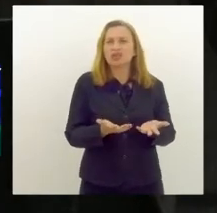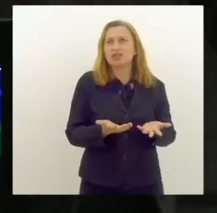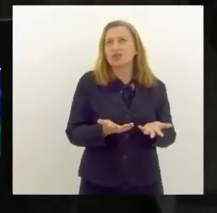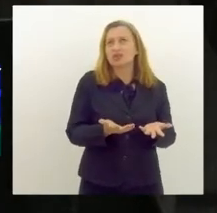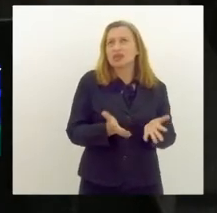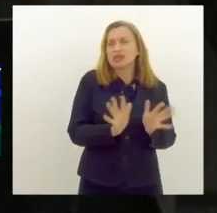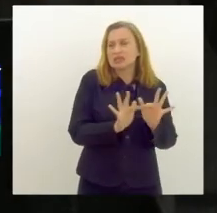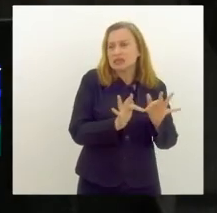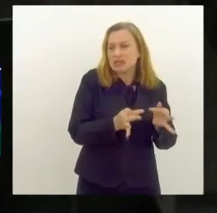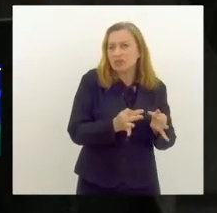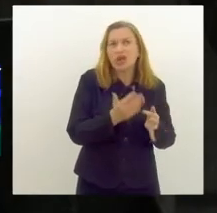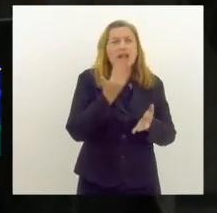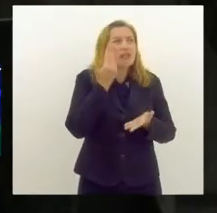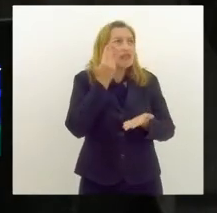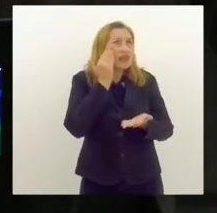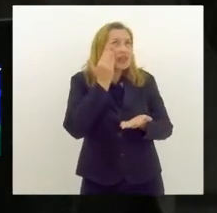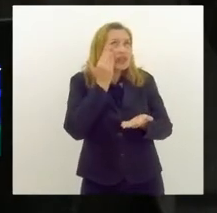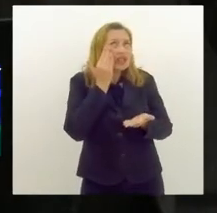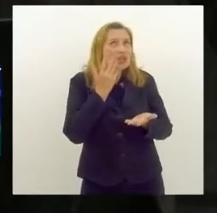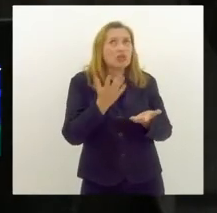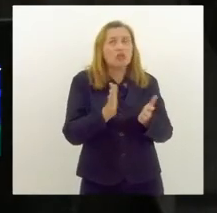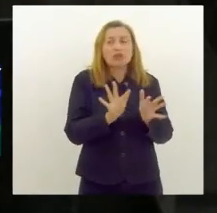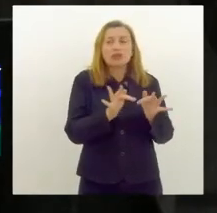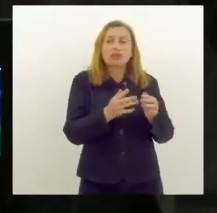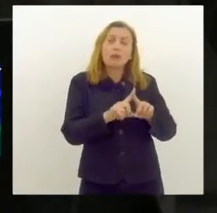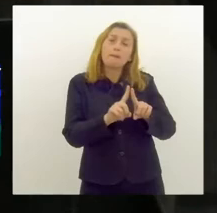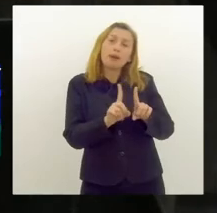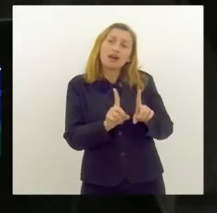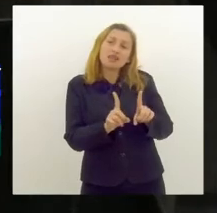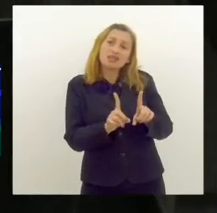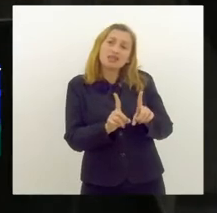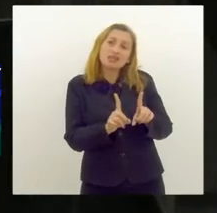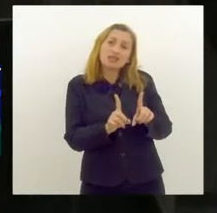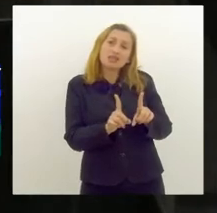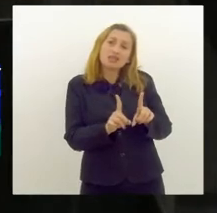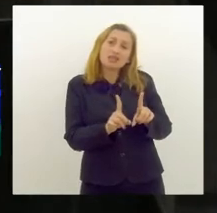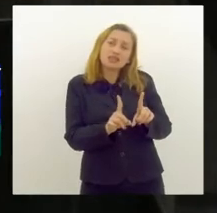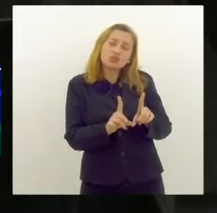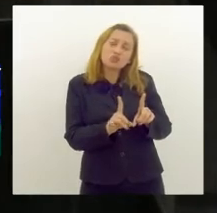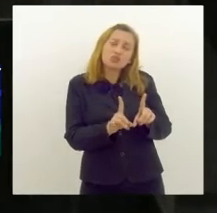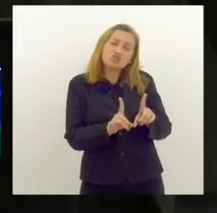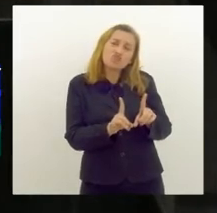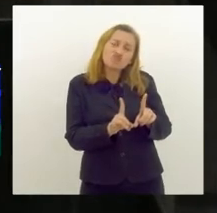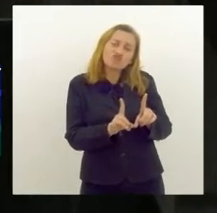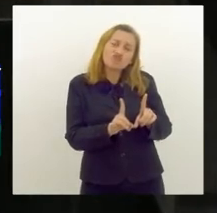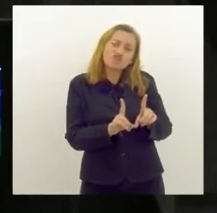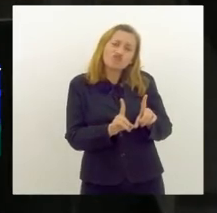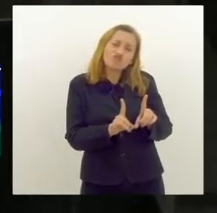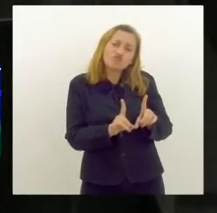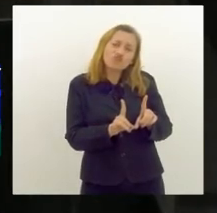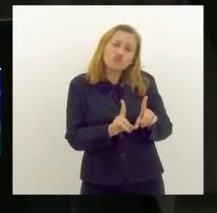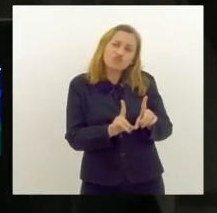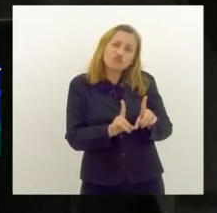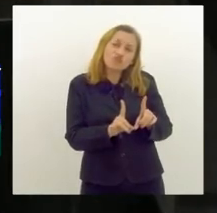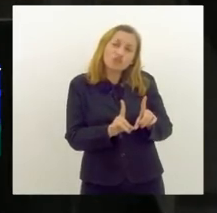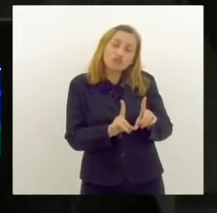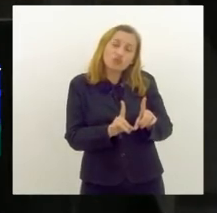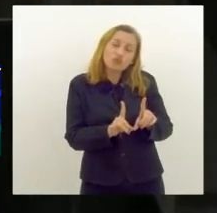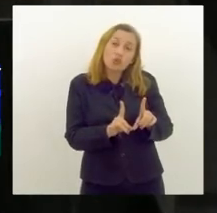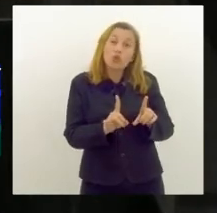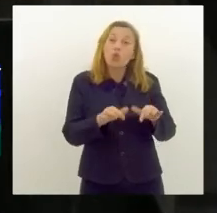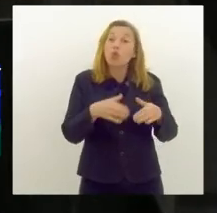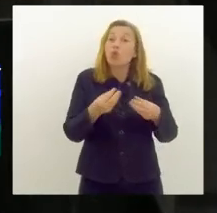entenderíamos como uma medida isolada. Mas, como é uma medida